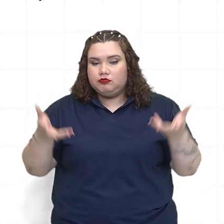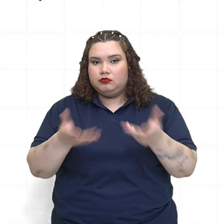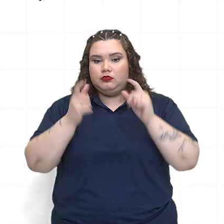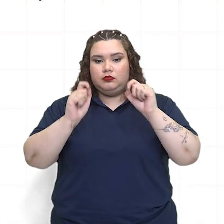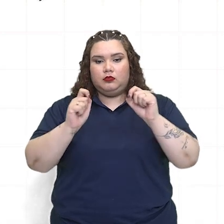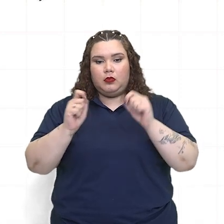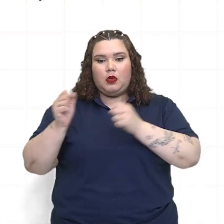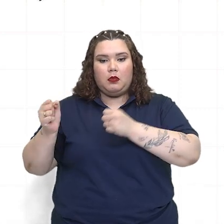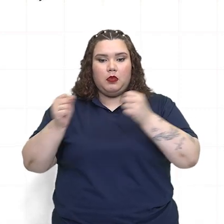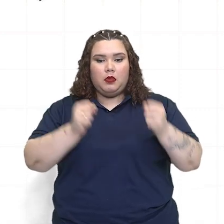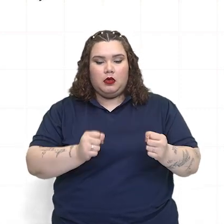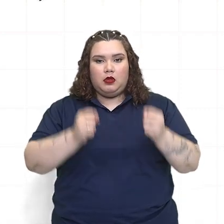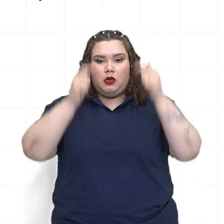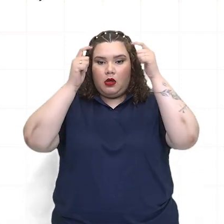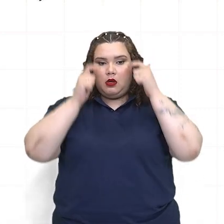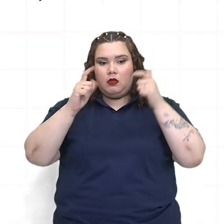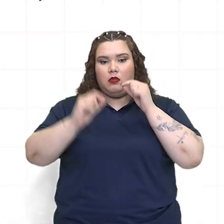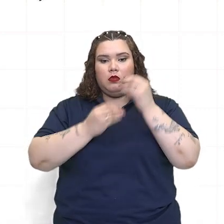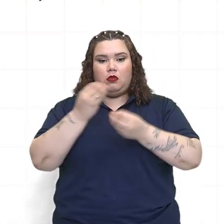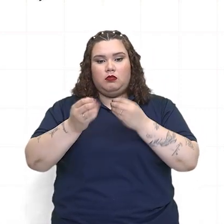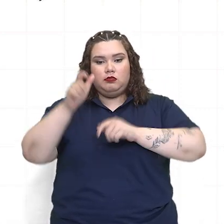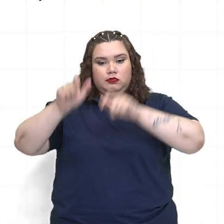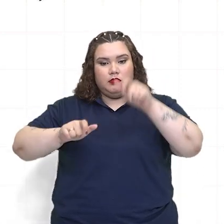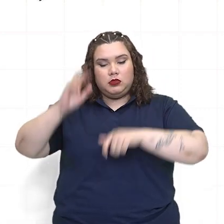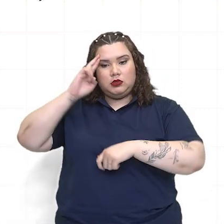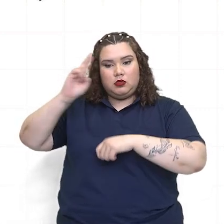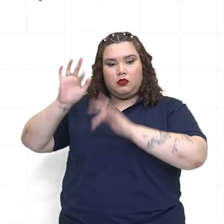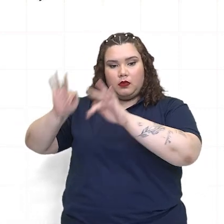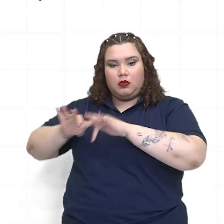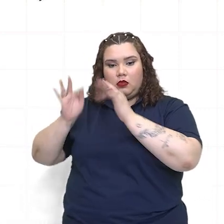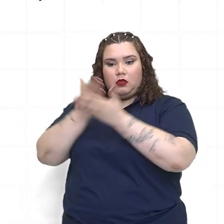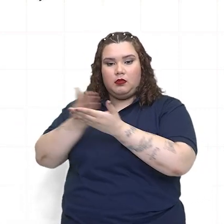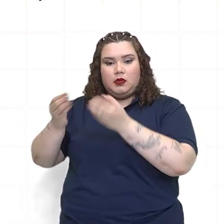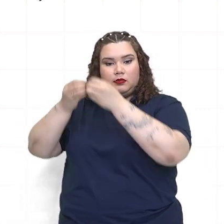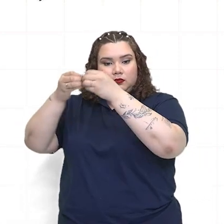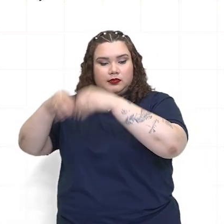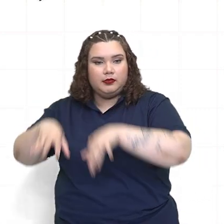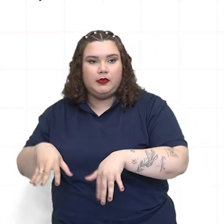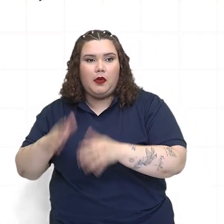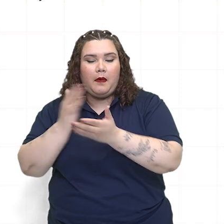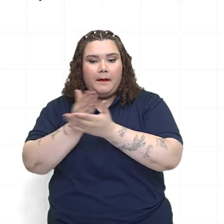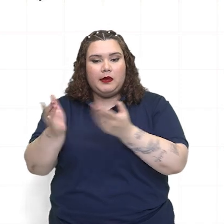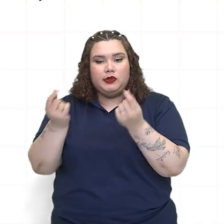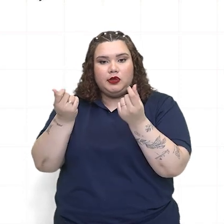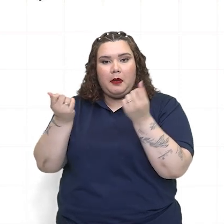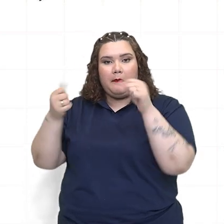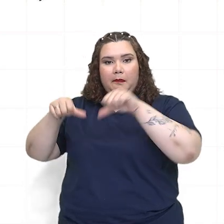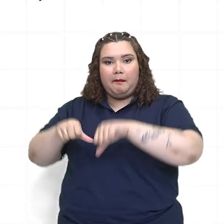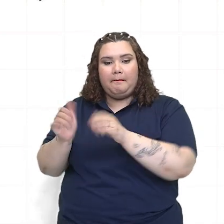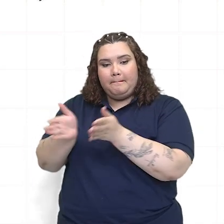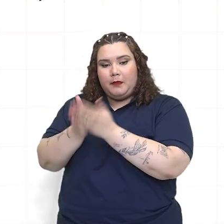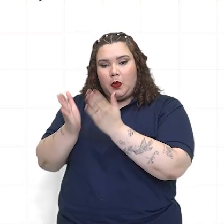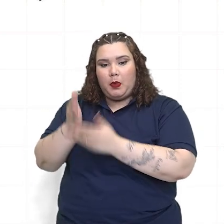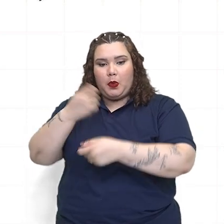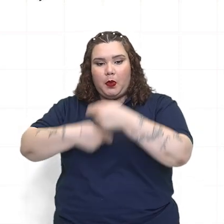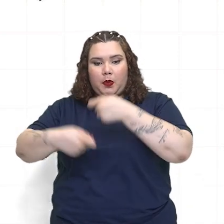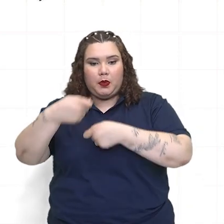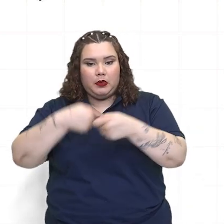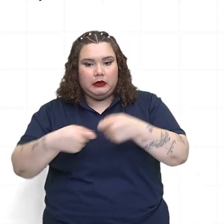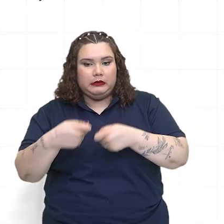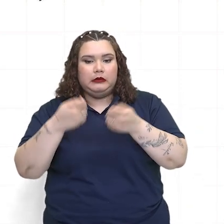o fortalecimento do poder real à medida que os senhores feudais perderam força e ficaram empobrecidos com